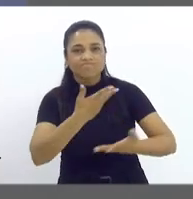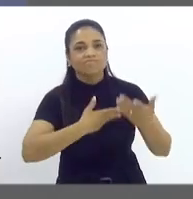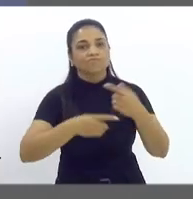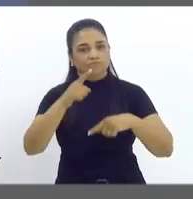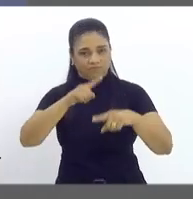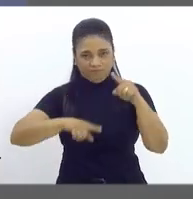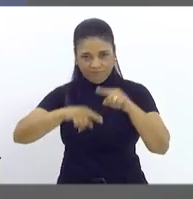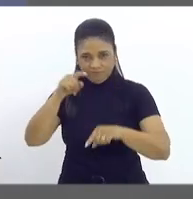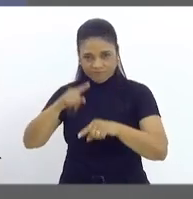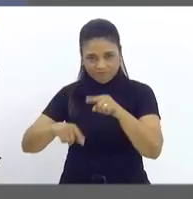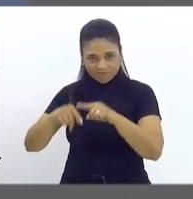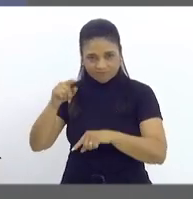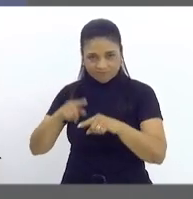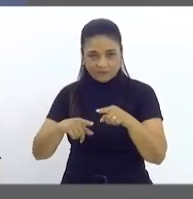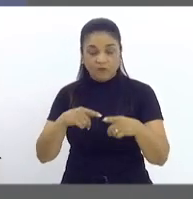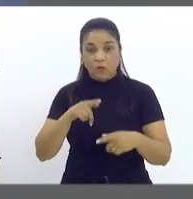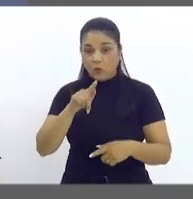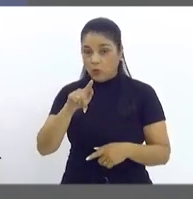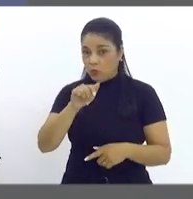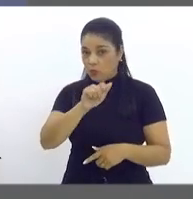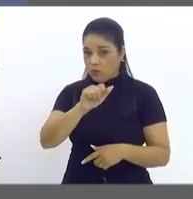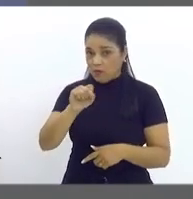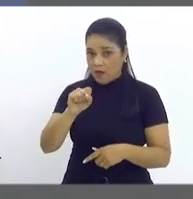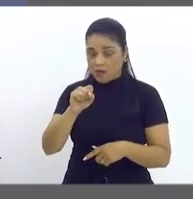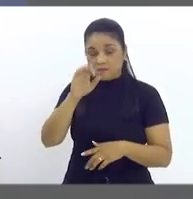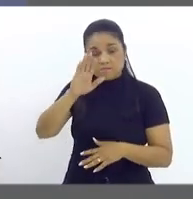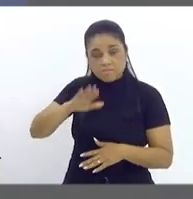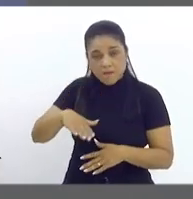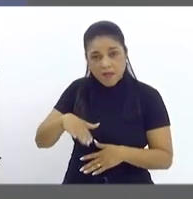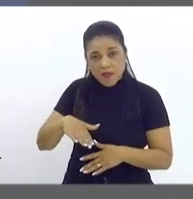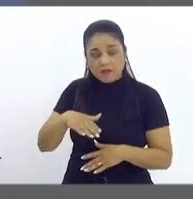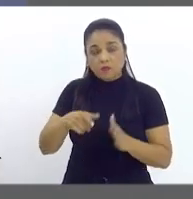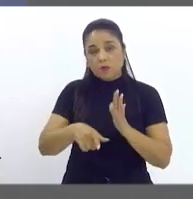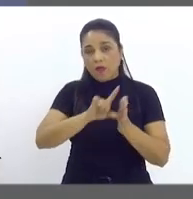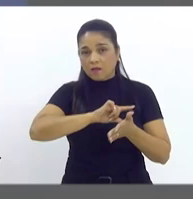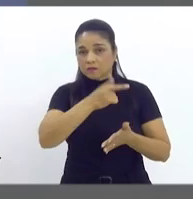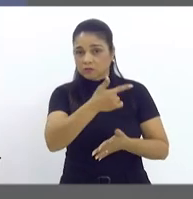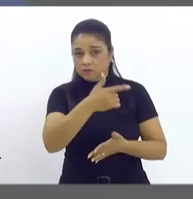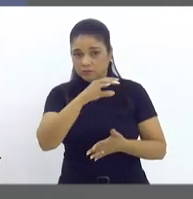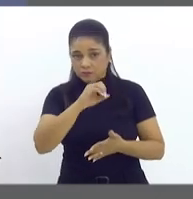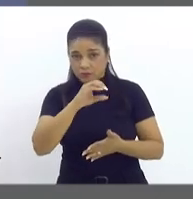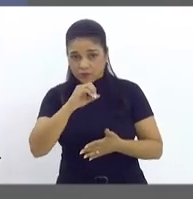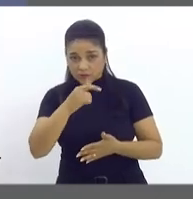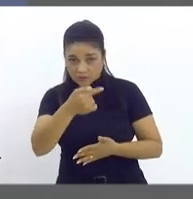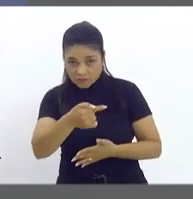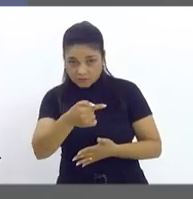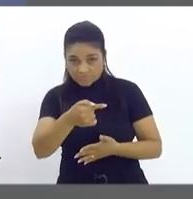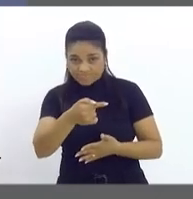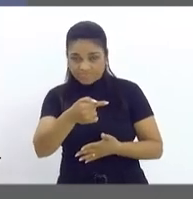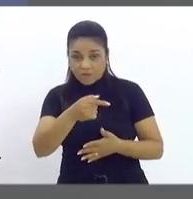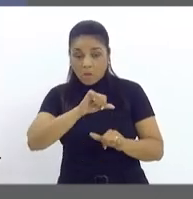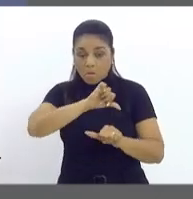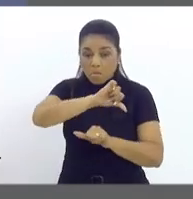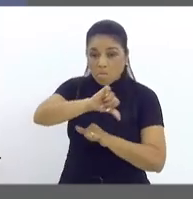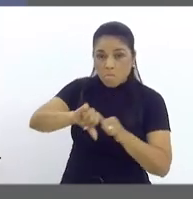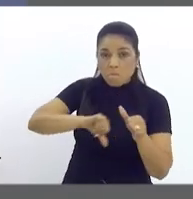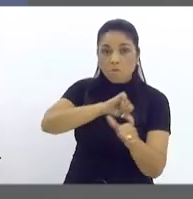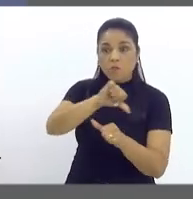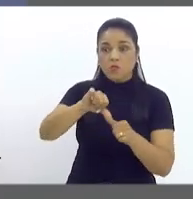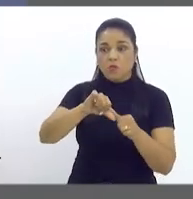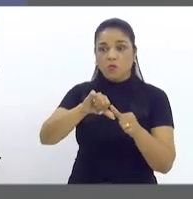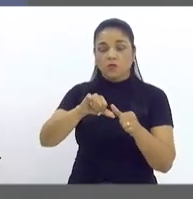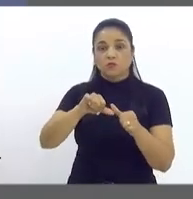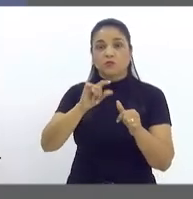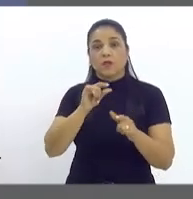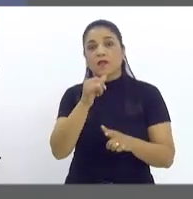produto. Então, o cenário de gás barato que nós tínhamos antes de 2007 foi alterado por um ambiente de escassez.